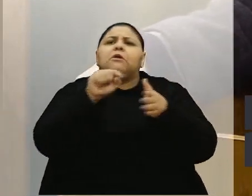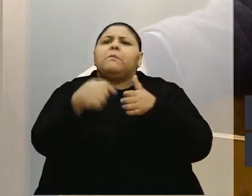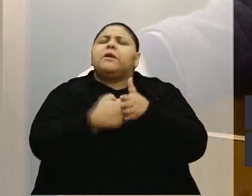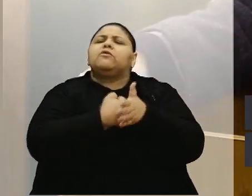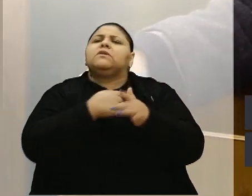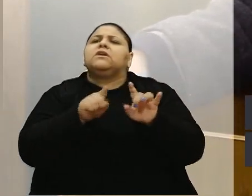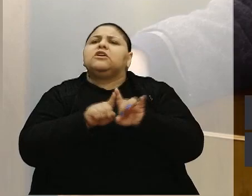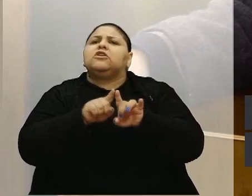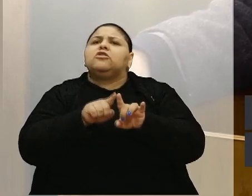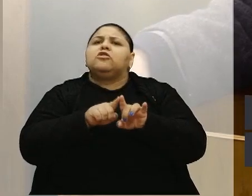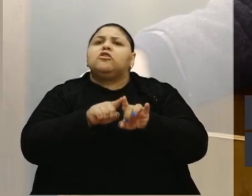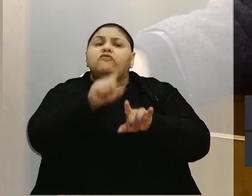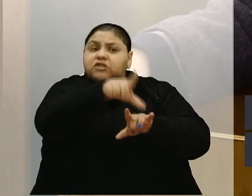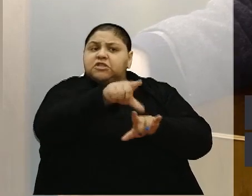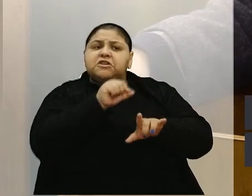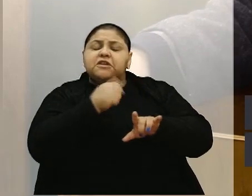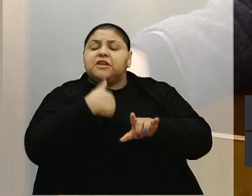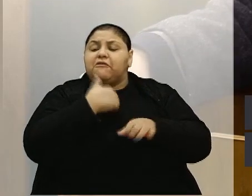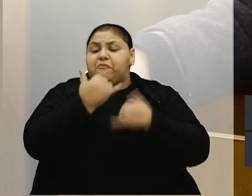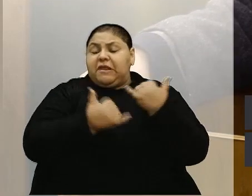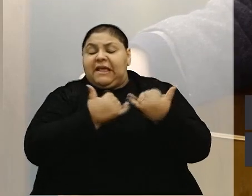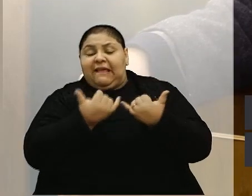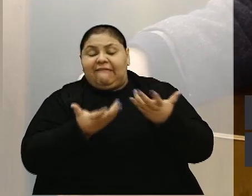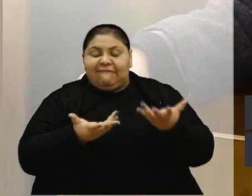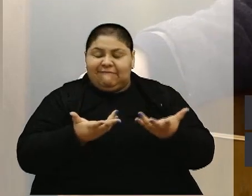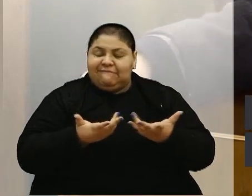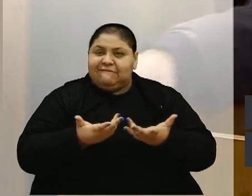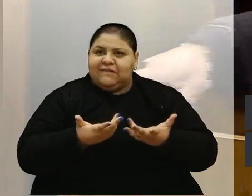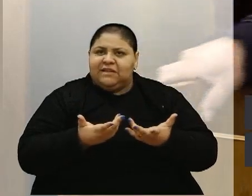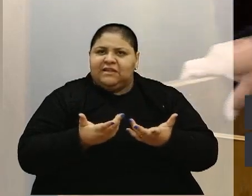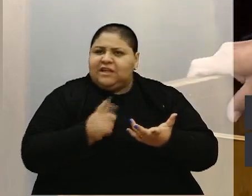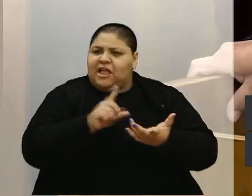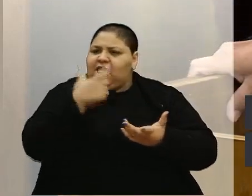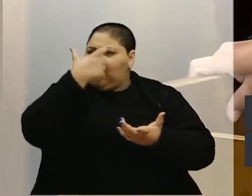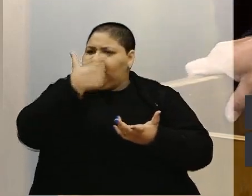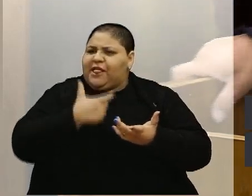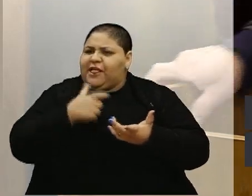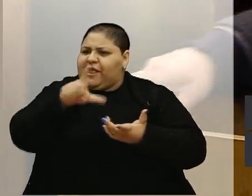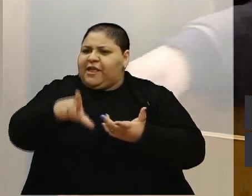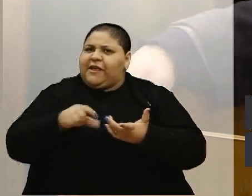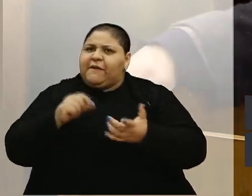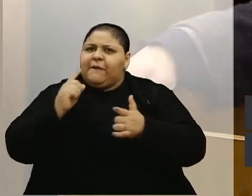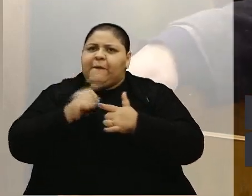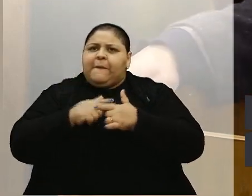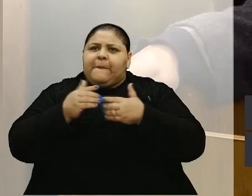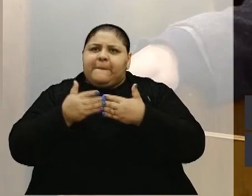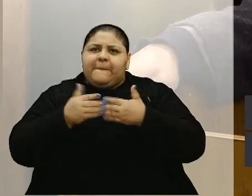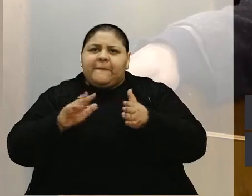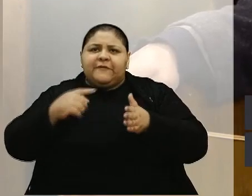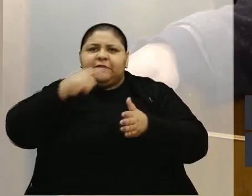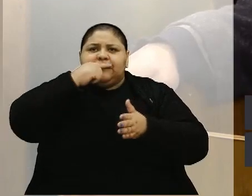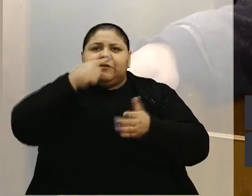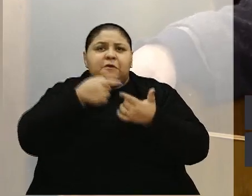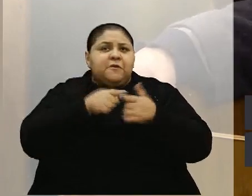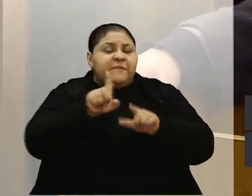você é candidato? E eu brinquei, né, Felipe? Eu não sou candidato porque eu abri mão pro Sartori, mas ele não quis.